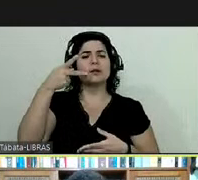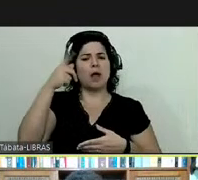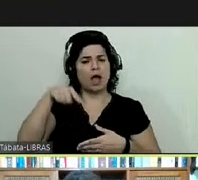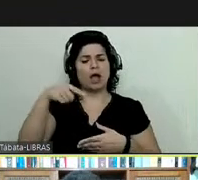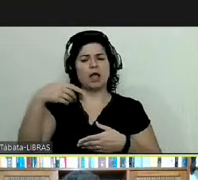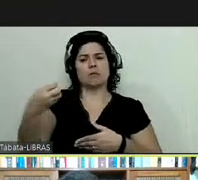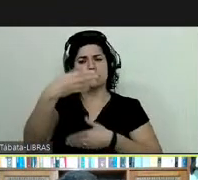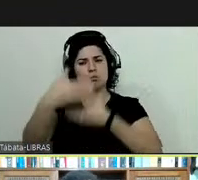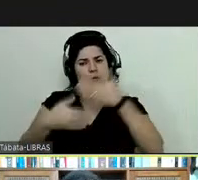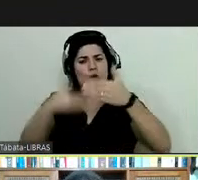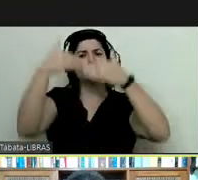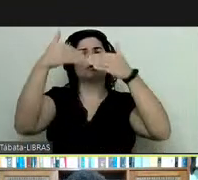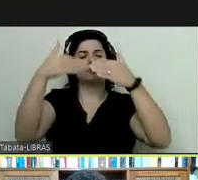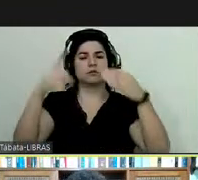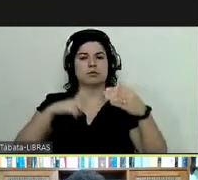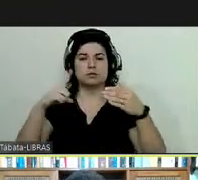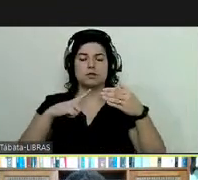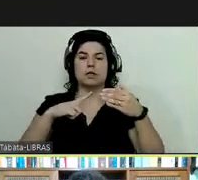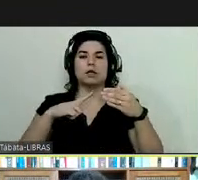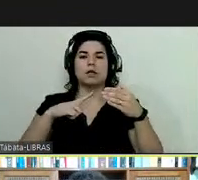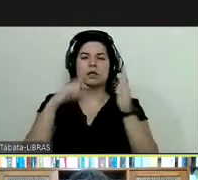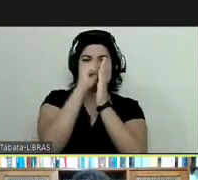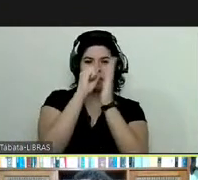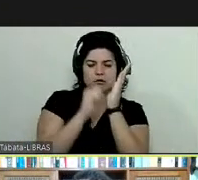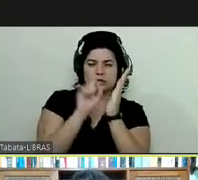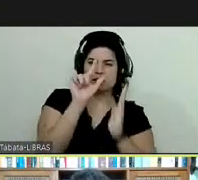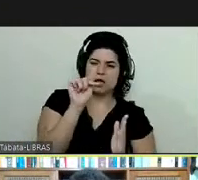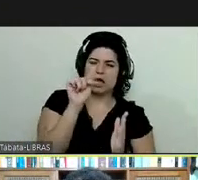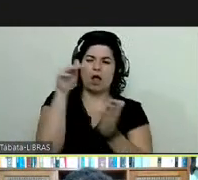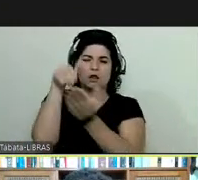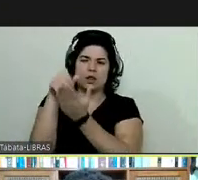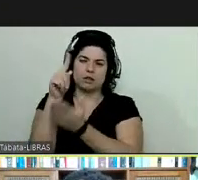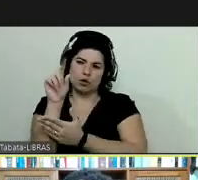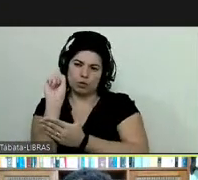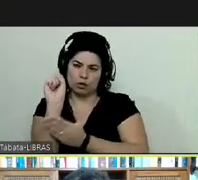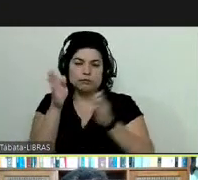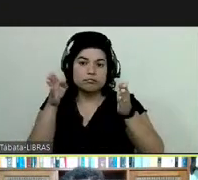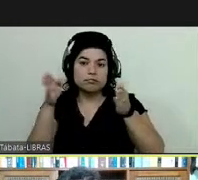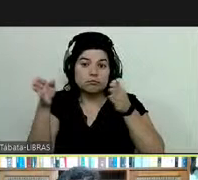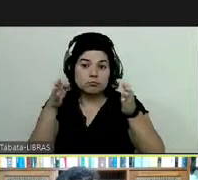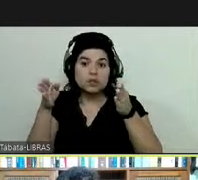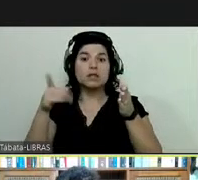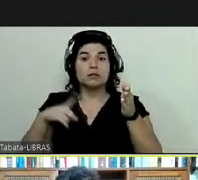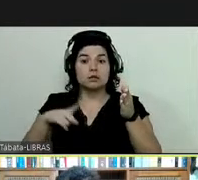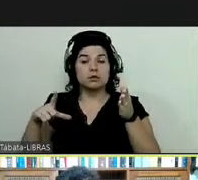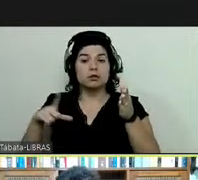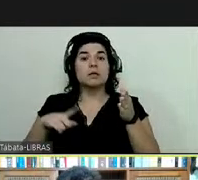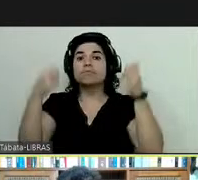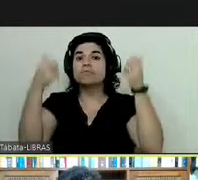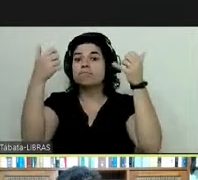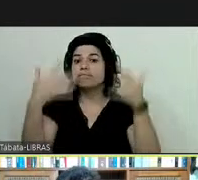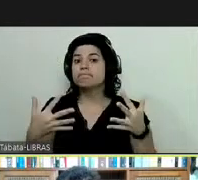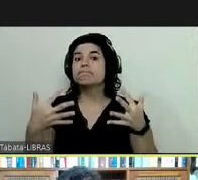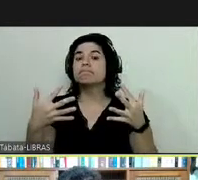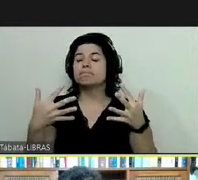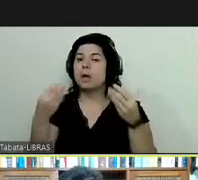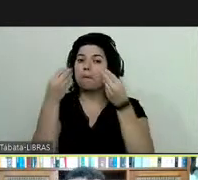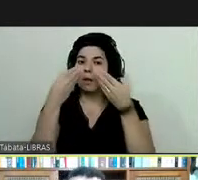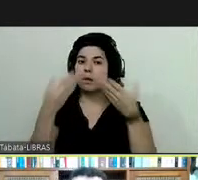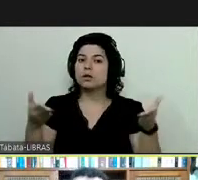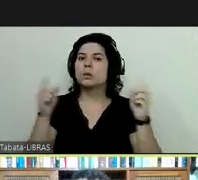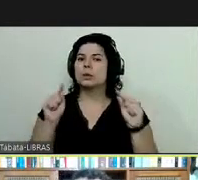criada na Inglaterra ali de meados do século 17 por século 18 sobretudo e que vai expressar Justamente